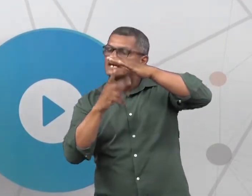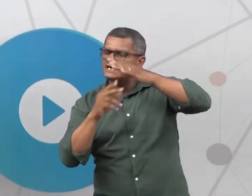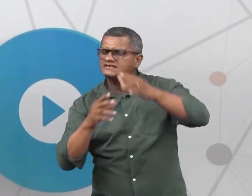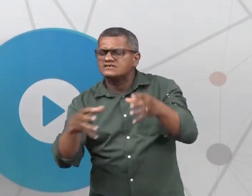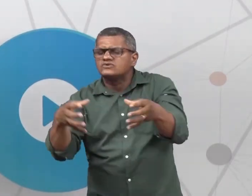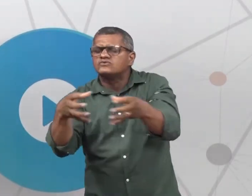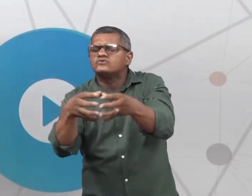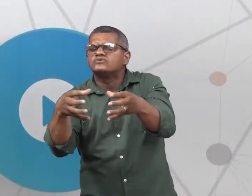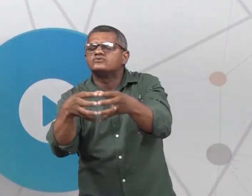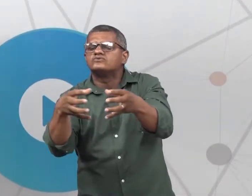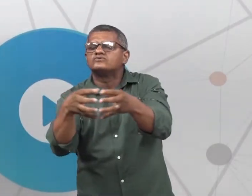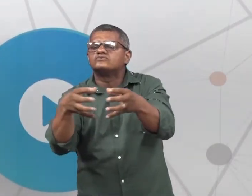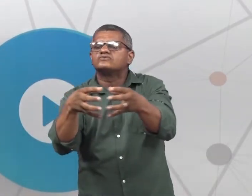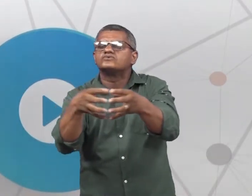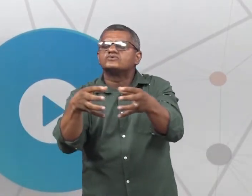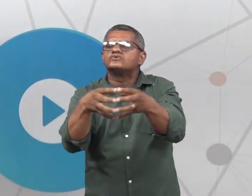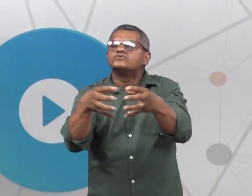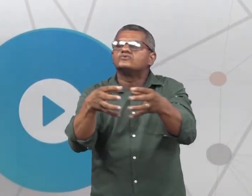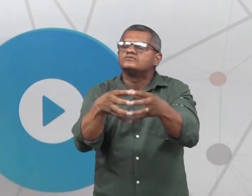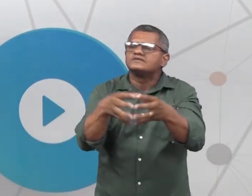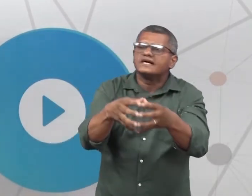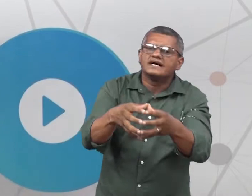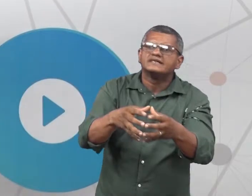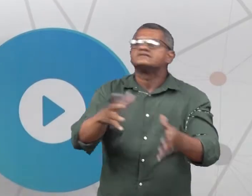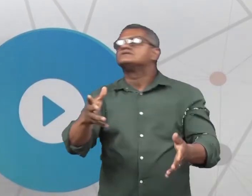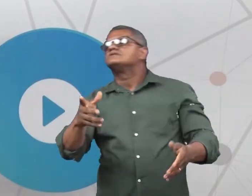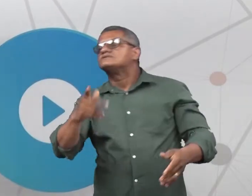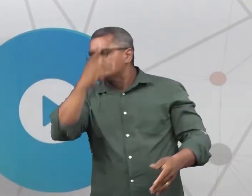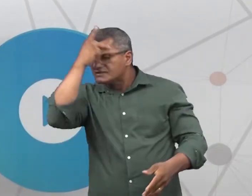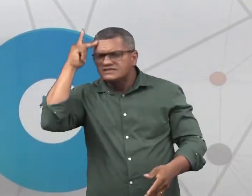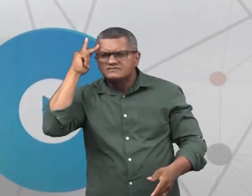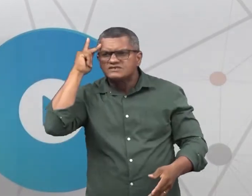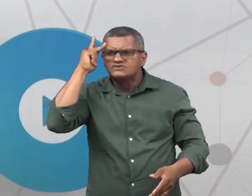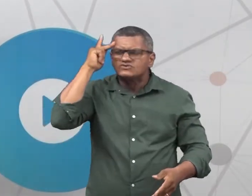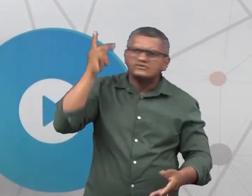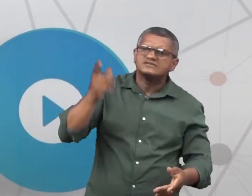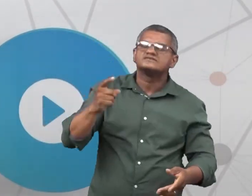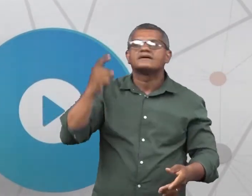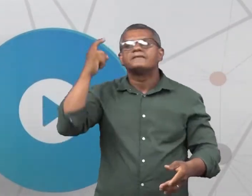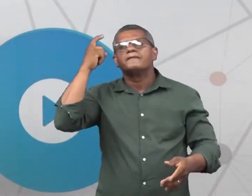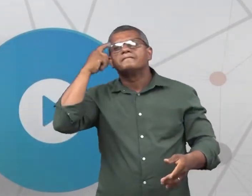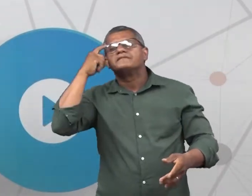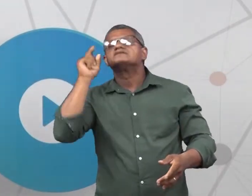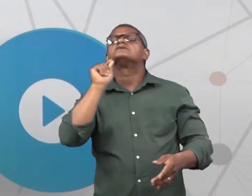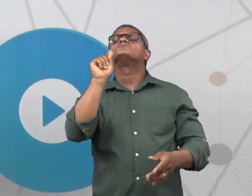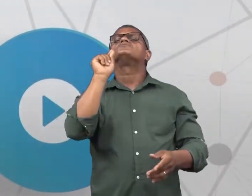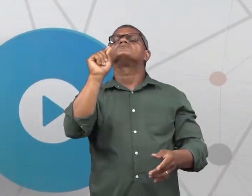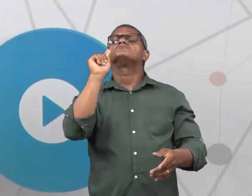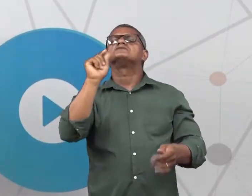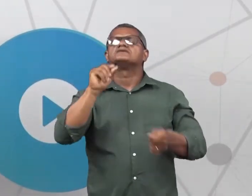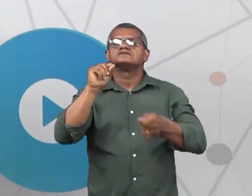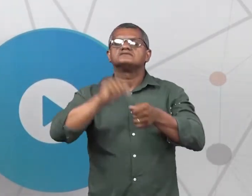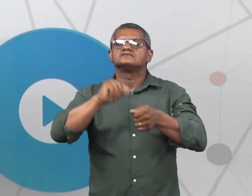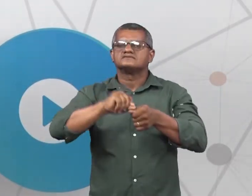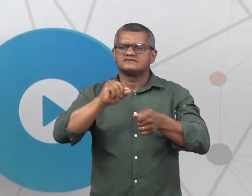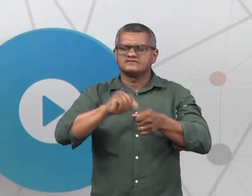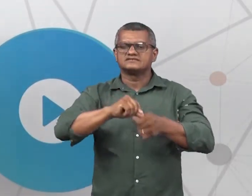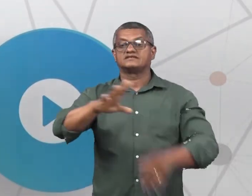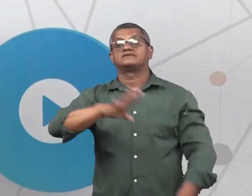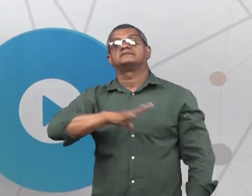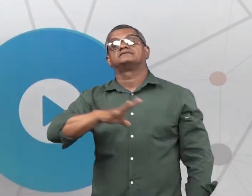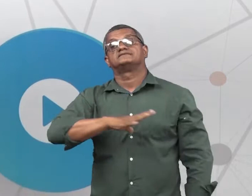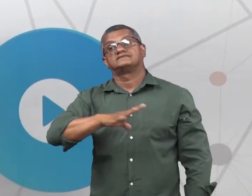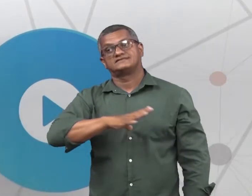e lá nessa praça, esses cidadãos deliberavam, decidiam o que seria feito em prol da cidade. E